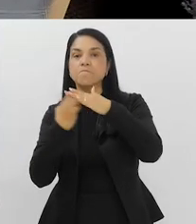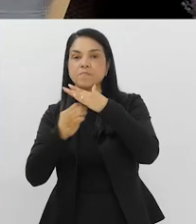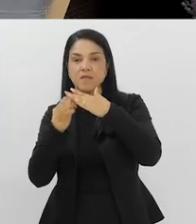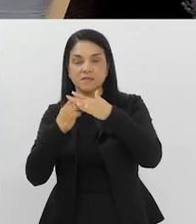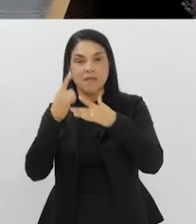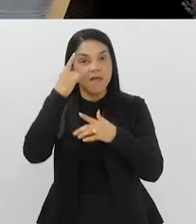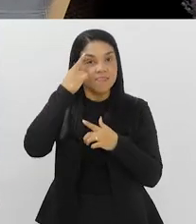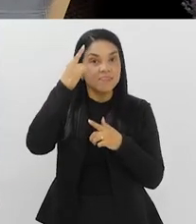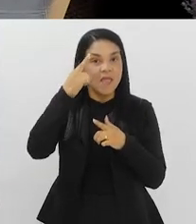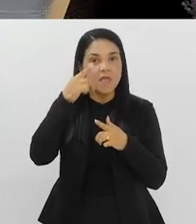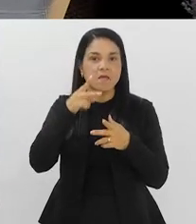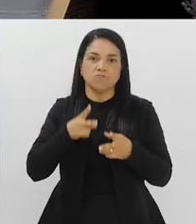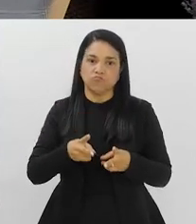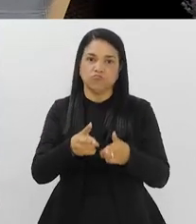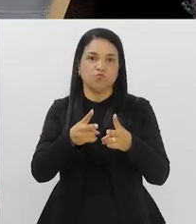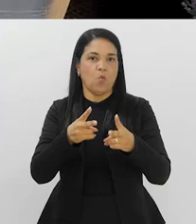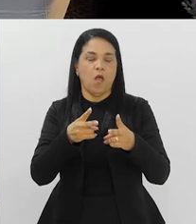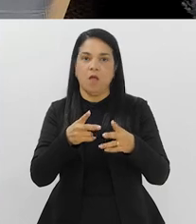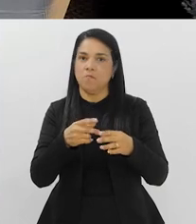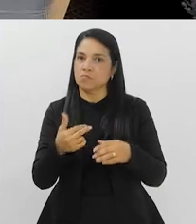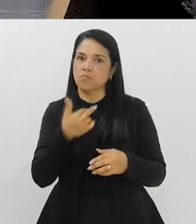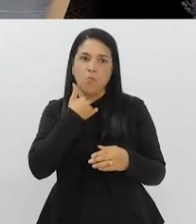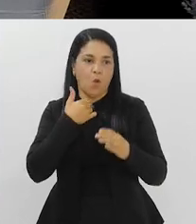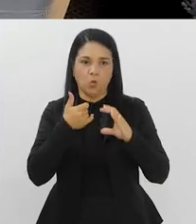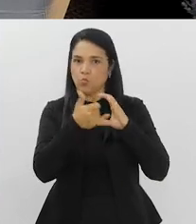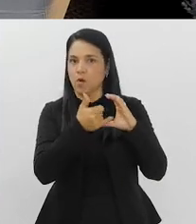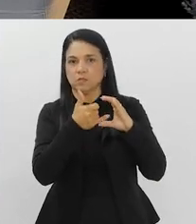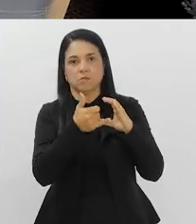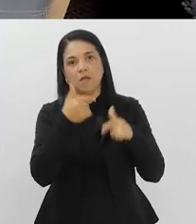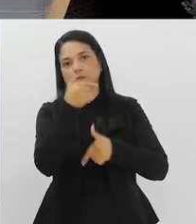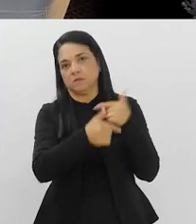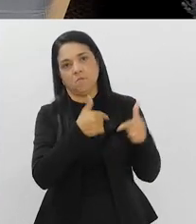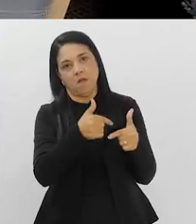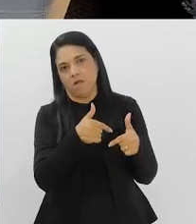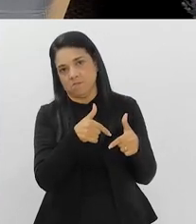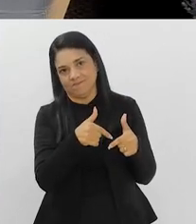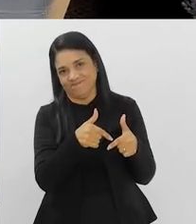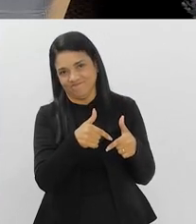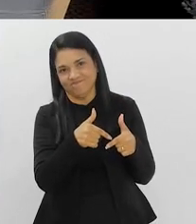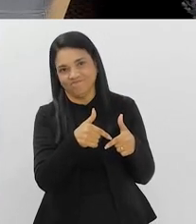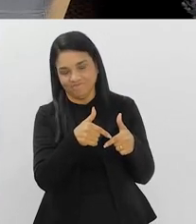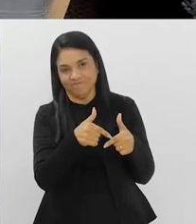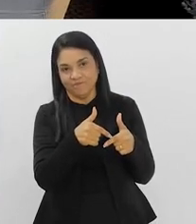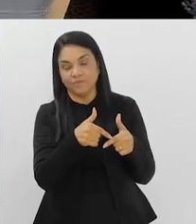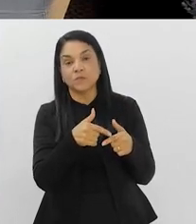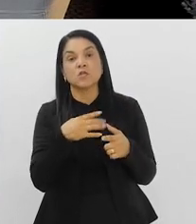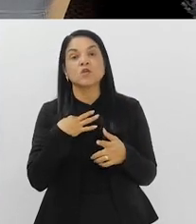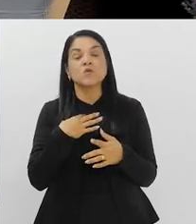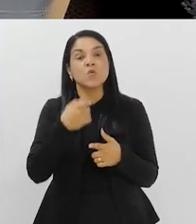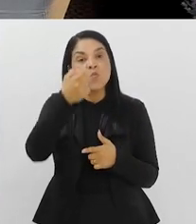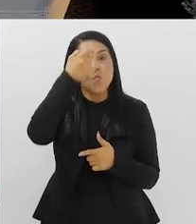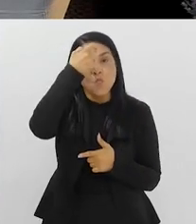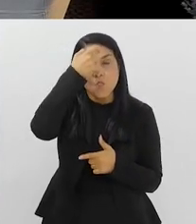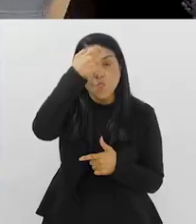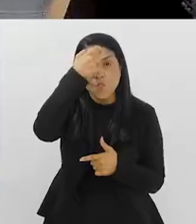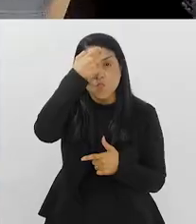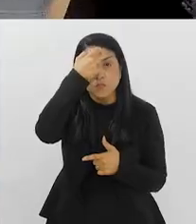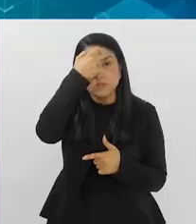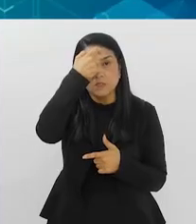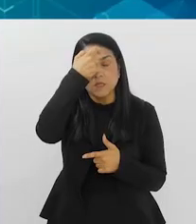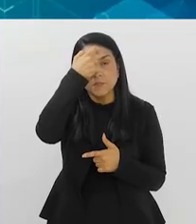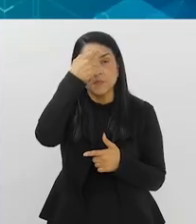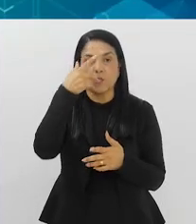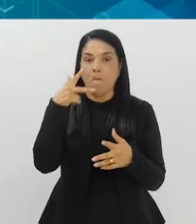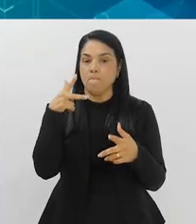muito de cada empresa, mas a ideia é não continuar no WhatsApp, porque isso ainda contaria como tempo de trabalho. Então, como é que a gente consegue ser mais